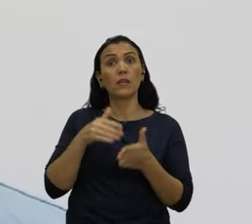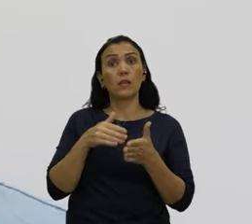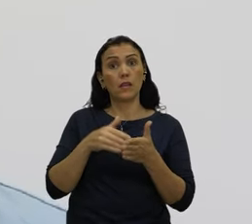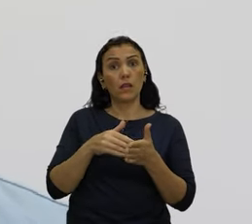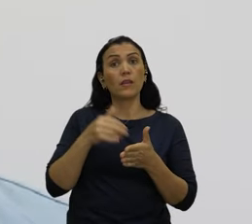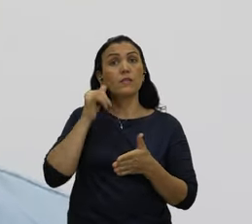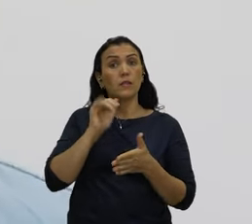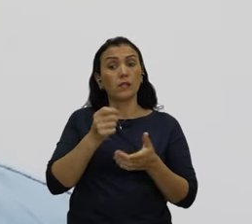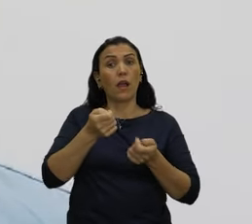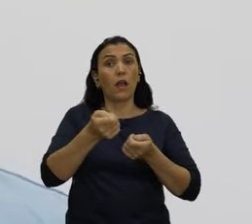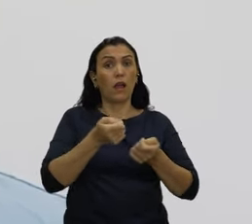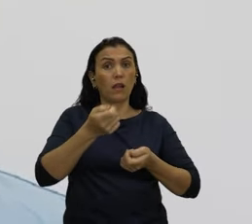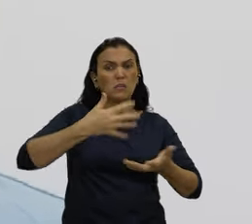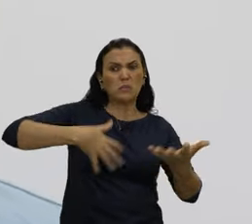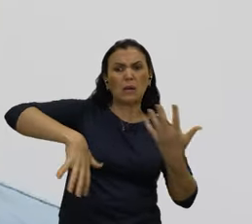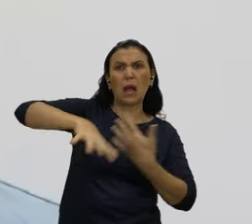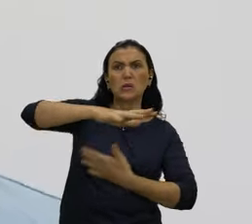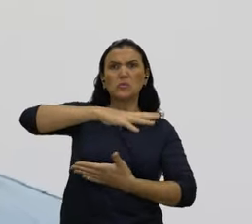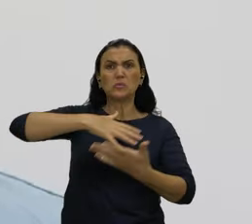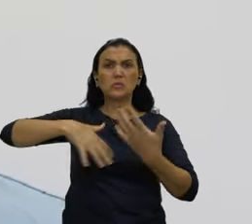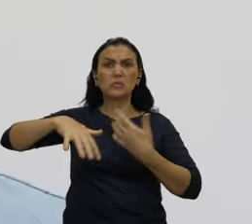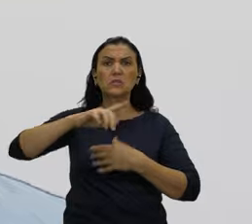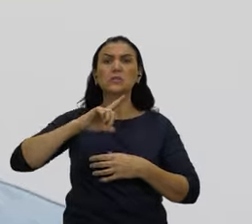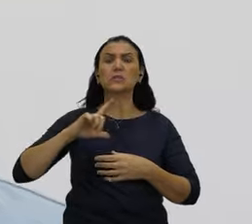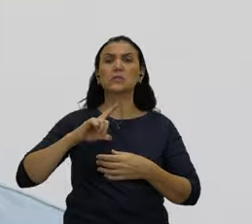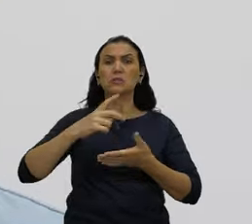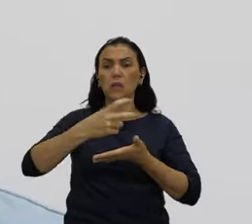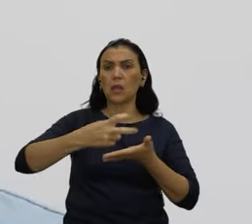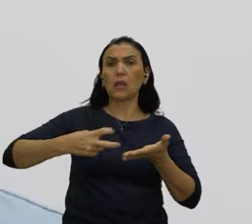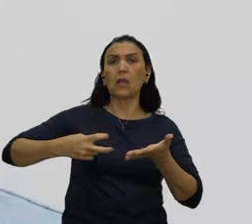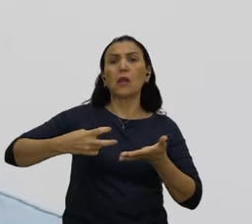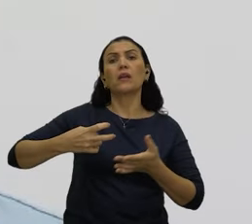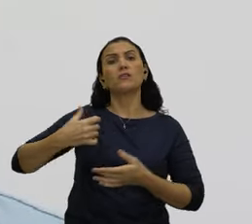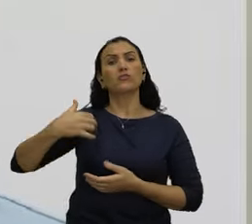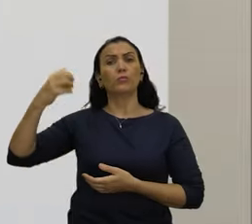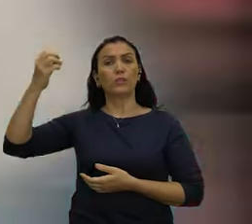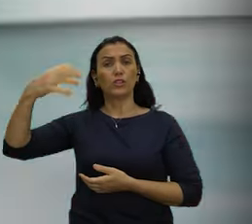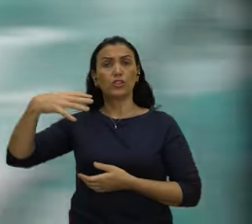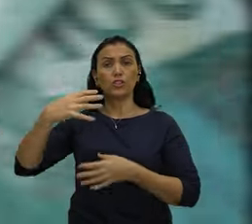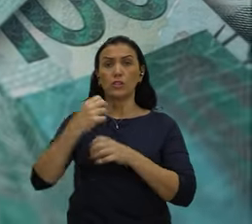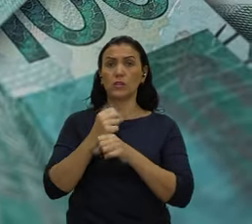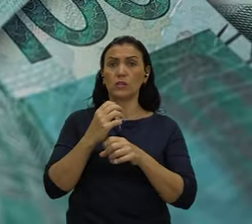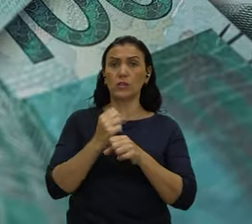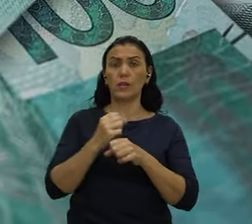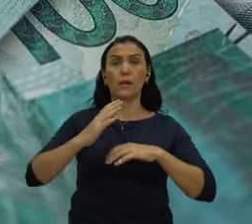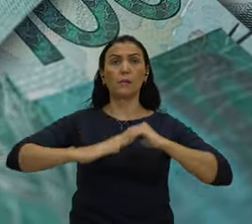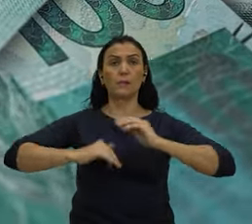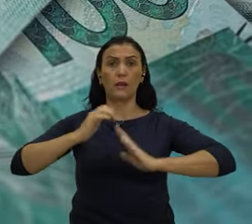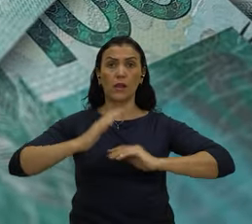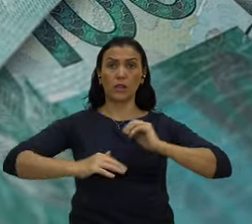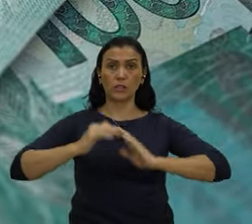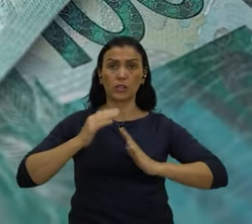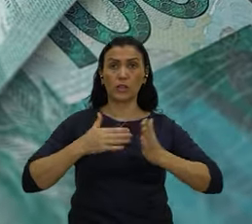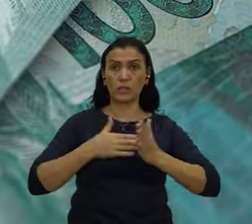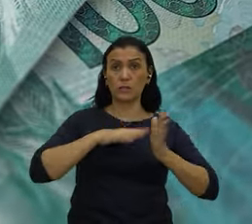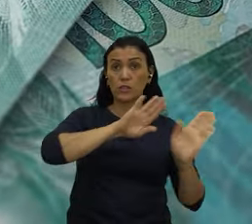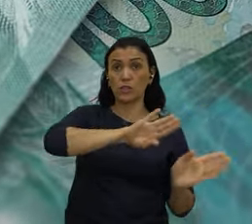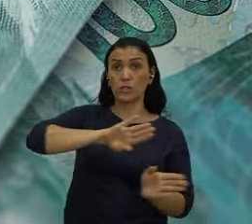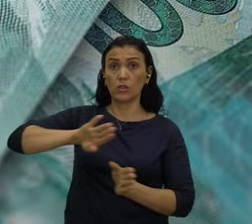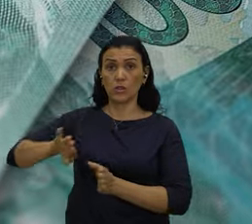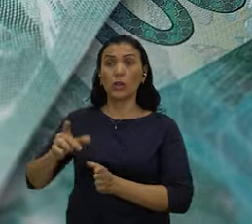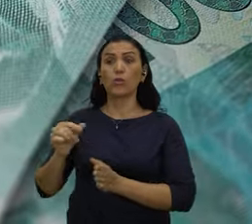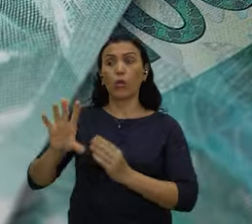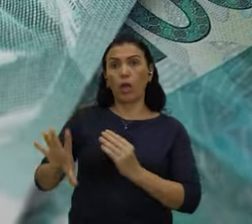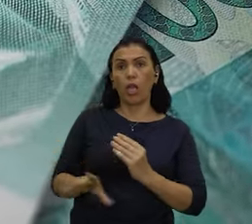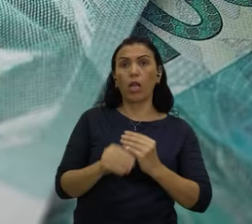haja descontrole tarifário, para que não haja descontrole das tarifas de energia elétrica. Na prática, a suspensão desse limite